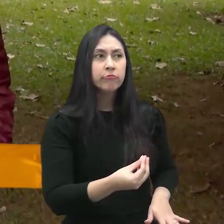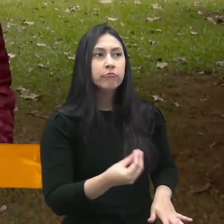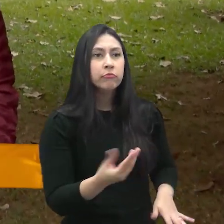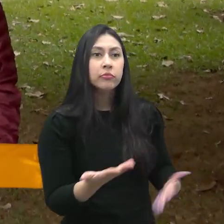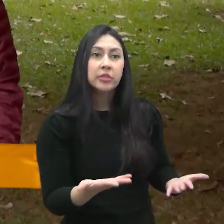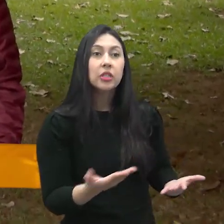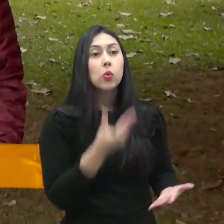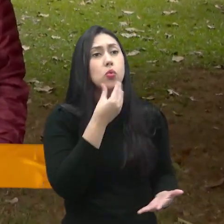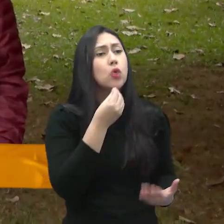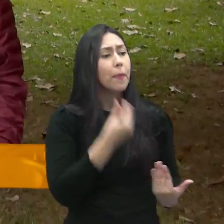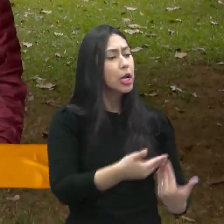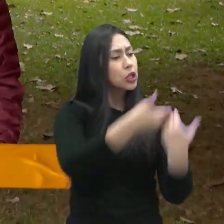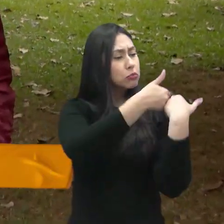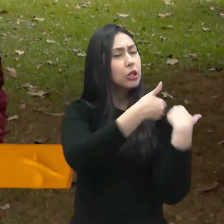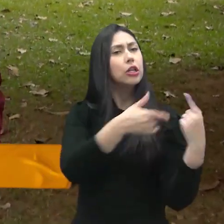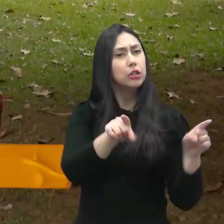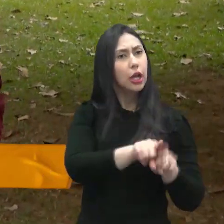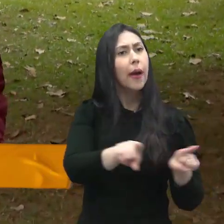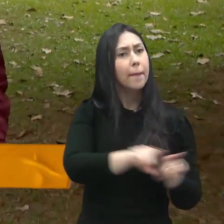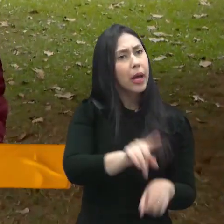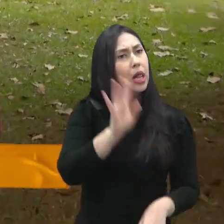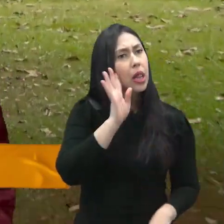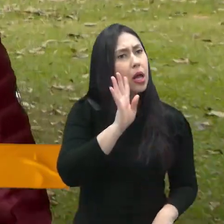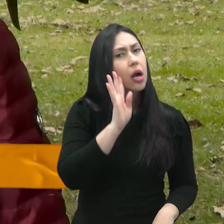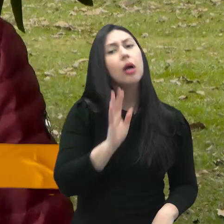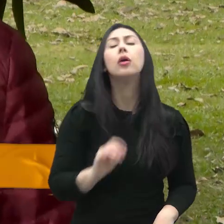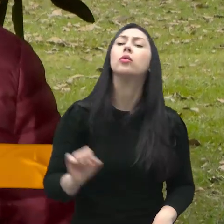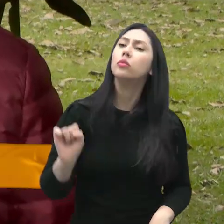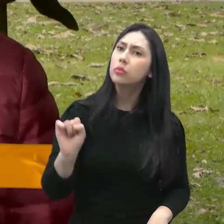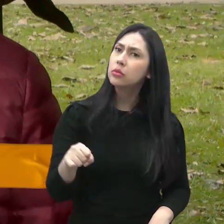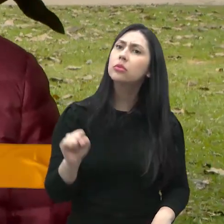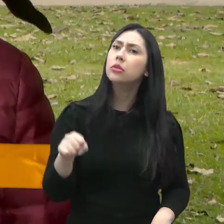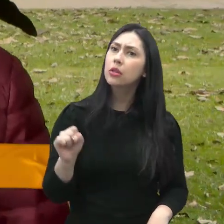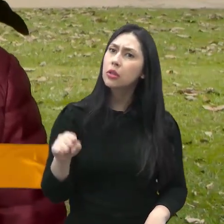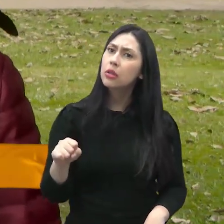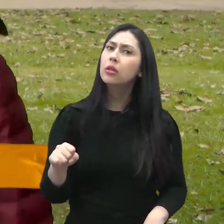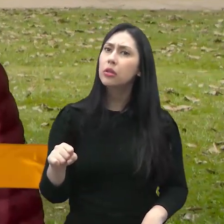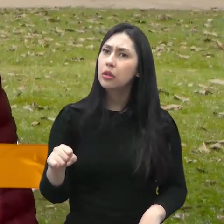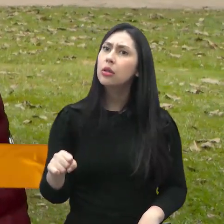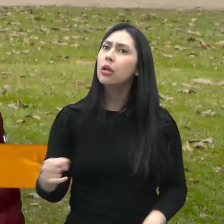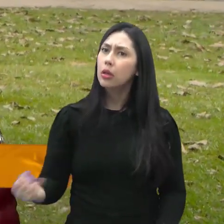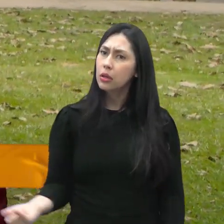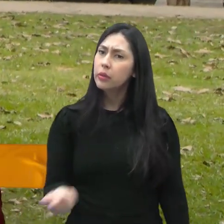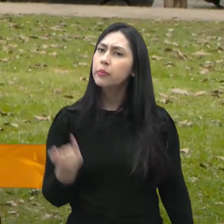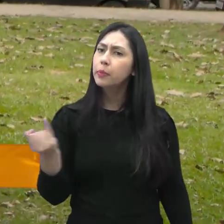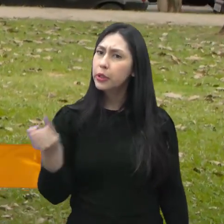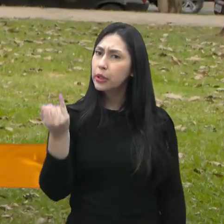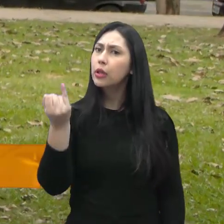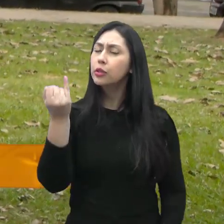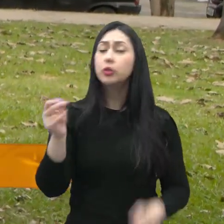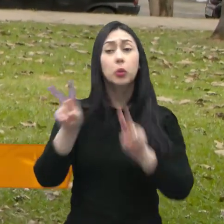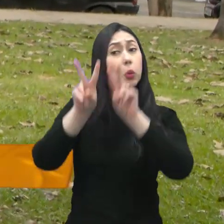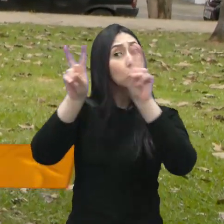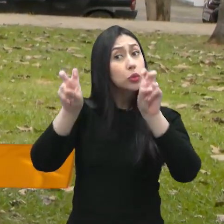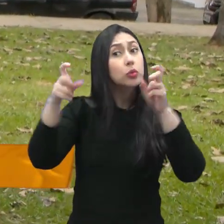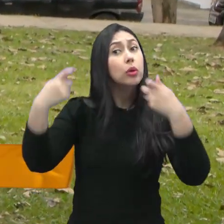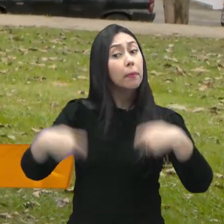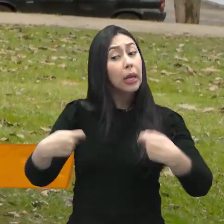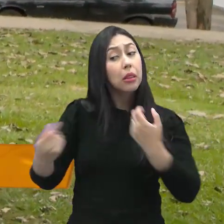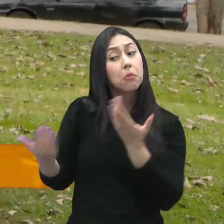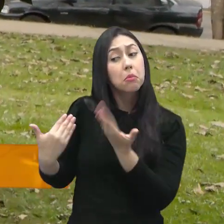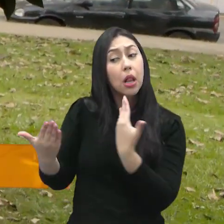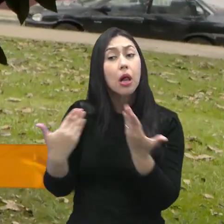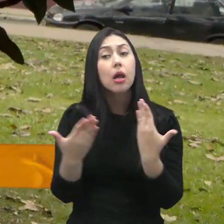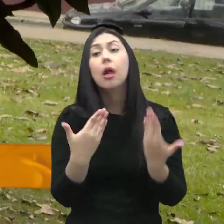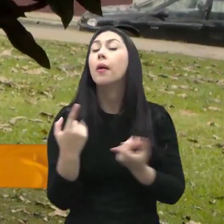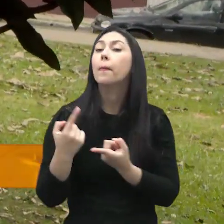divisão de responsabilidade é legal, é necessária? O que você pensa? Sem dúvida. Acho que é mais que necessário, né? Acho que é um tema que a gente tem que